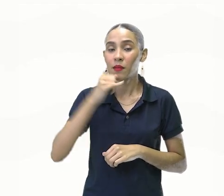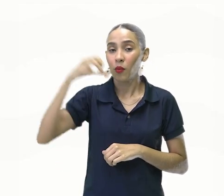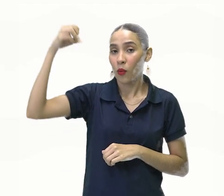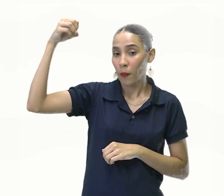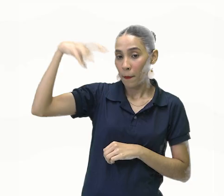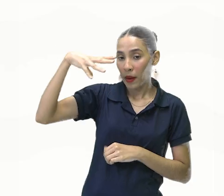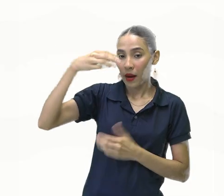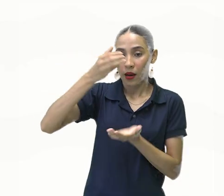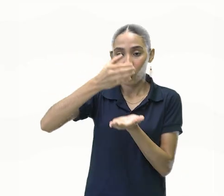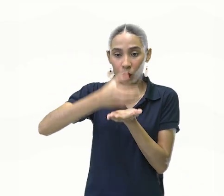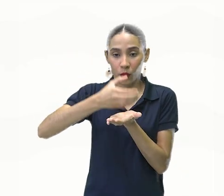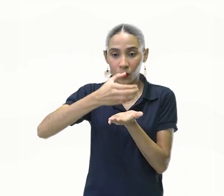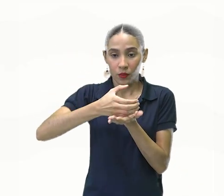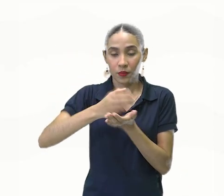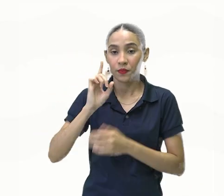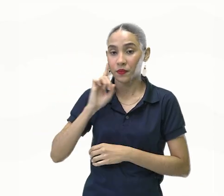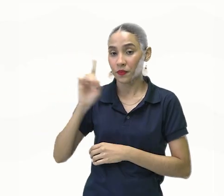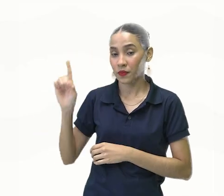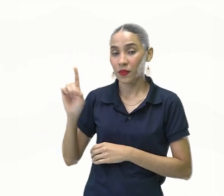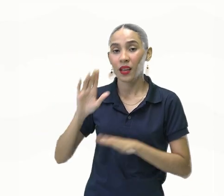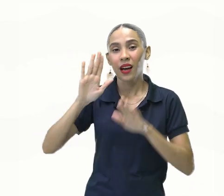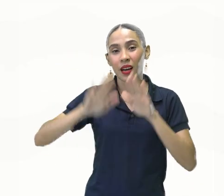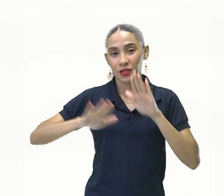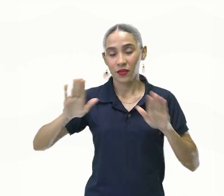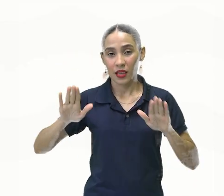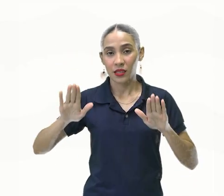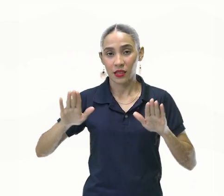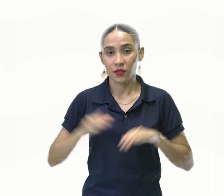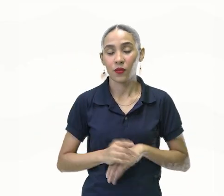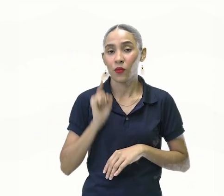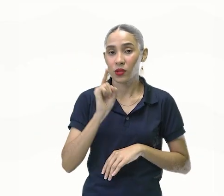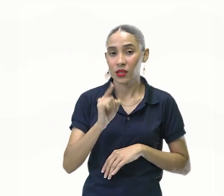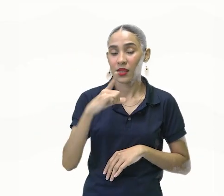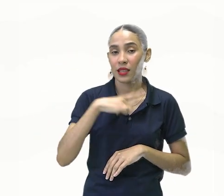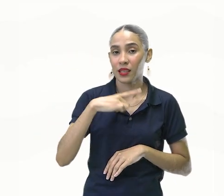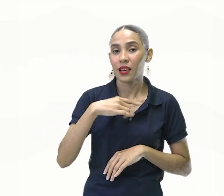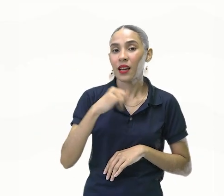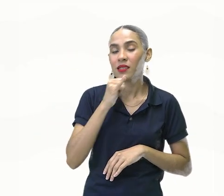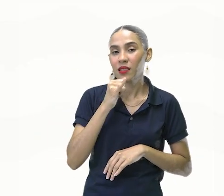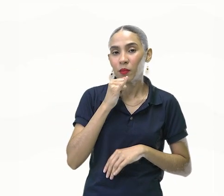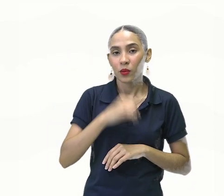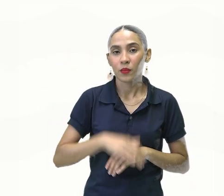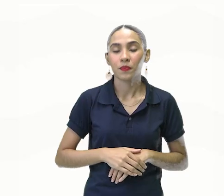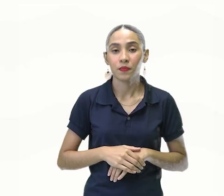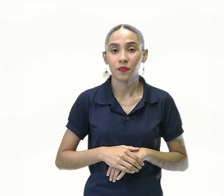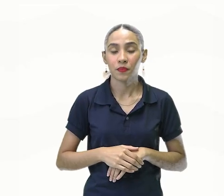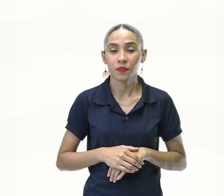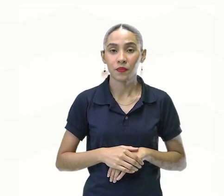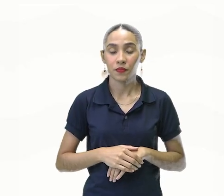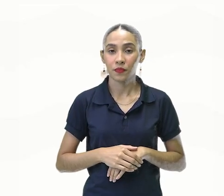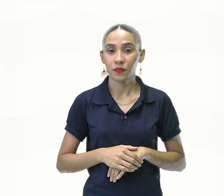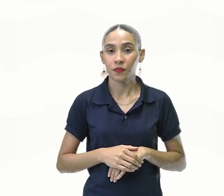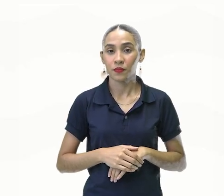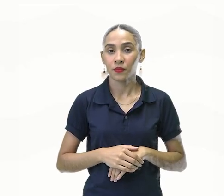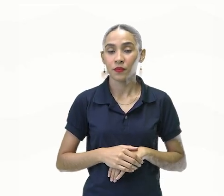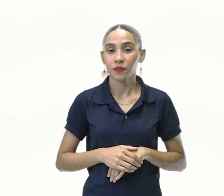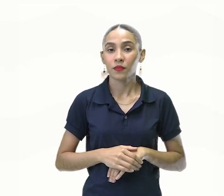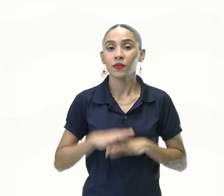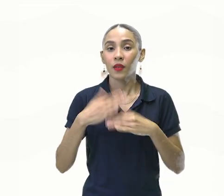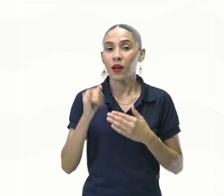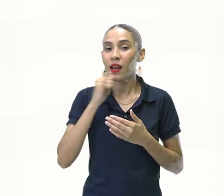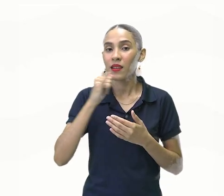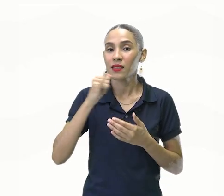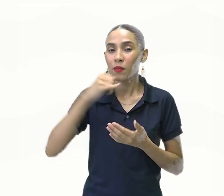da propagação da luz. Então, muitas das vezes, quando você tem aí, né, você percebe